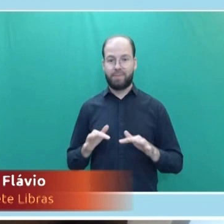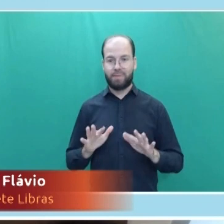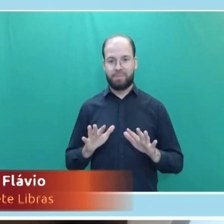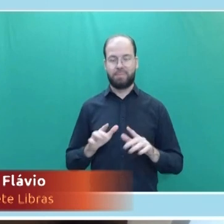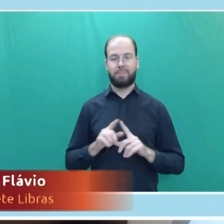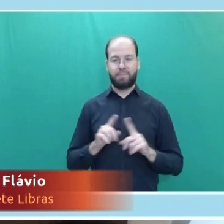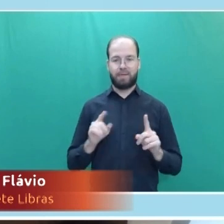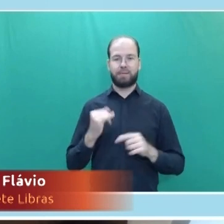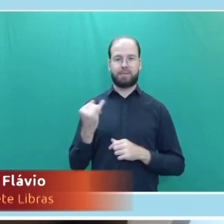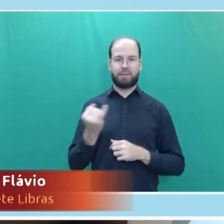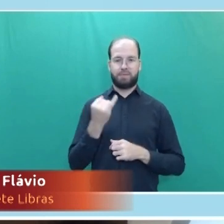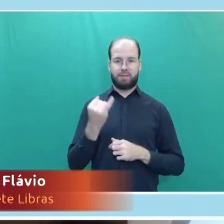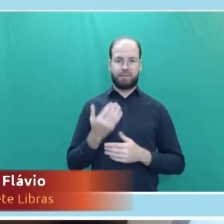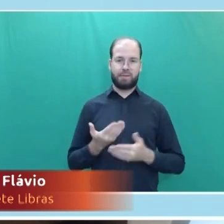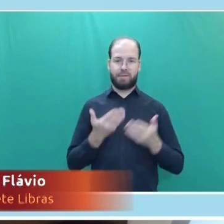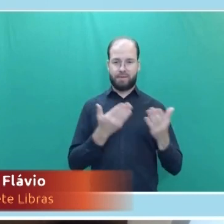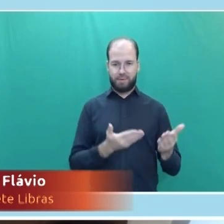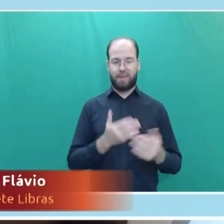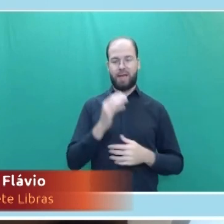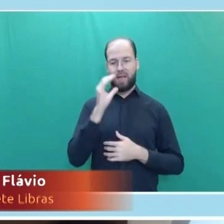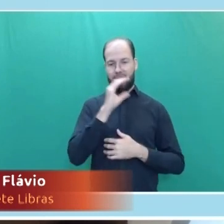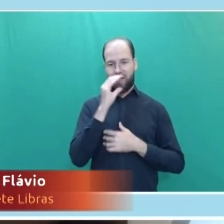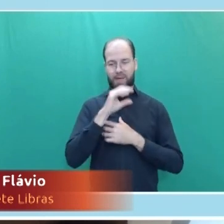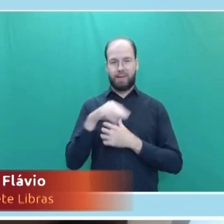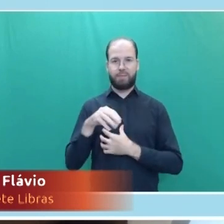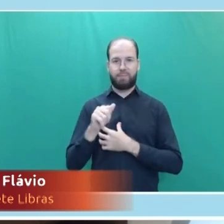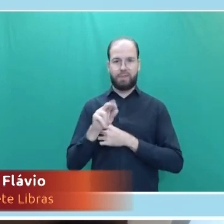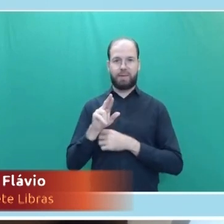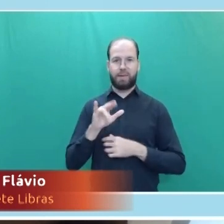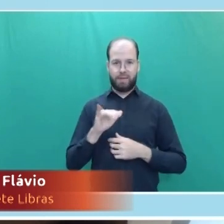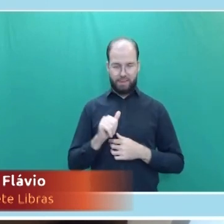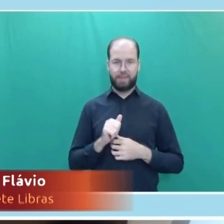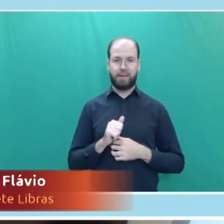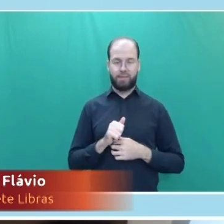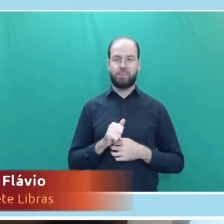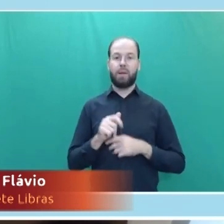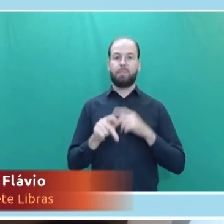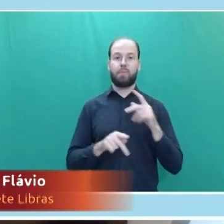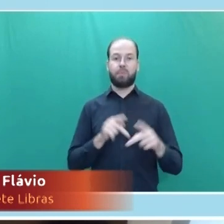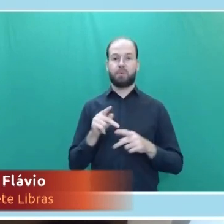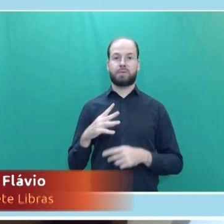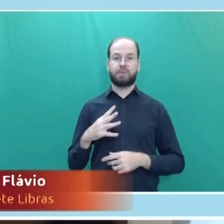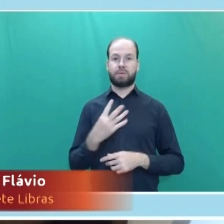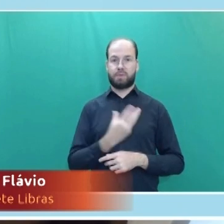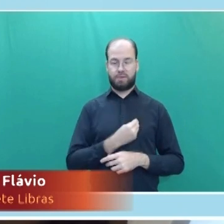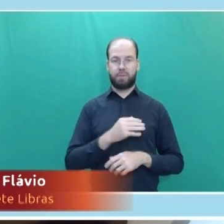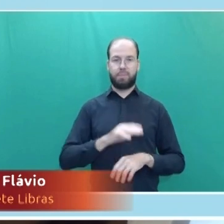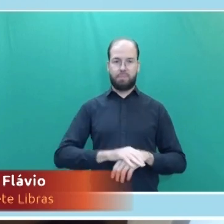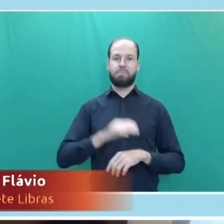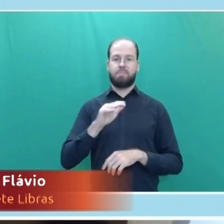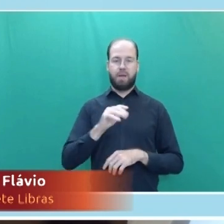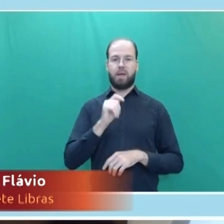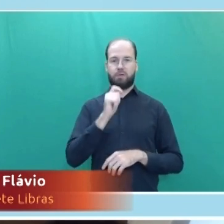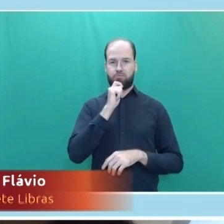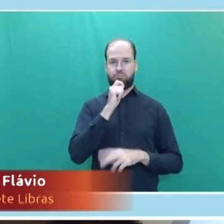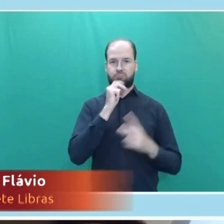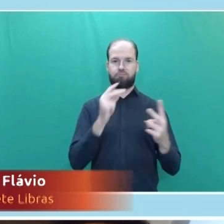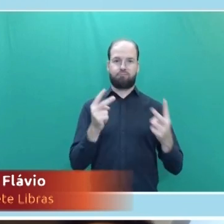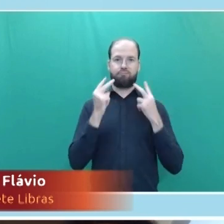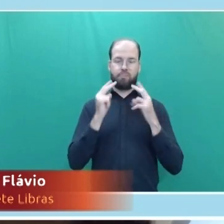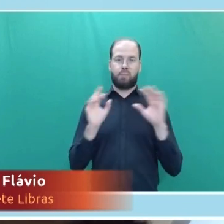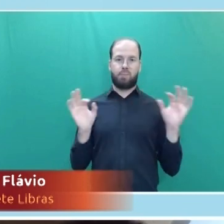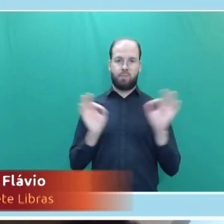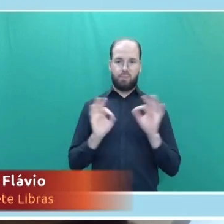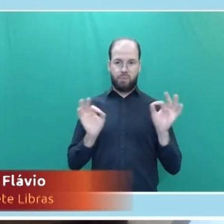importante passar a palavra rapidinho para a Maria, que para a população trans é ainda mais invisibilizado, né?